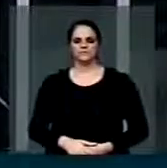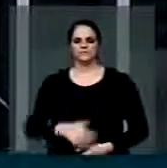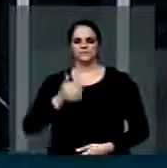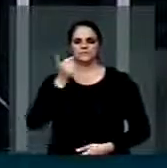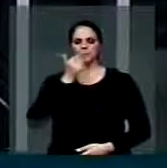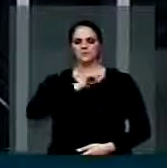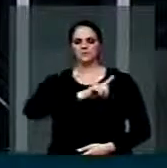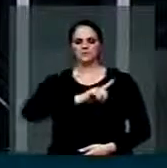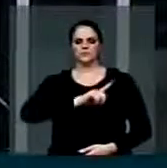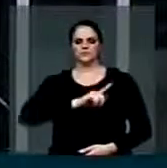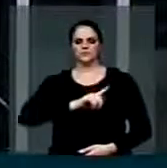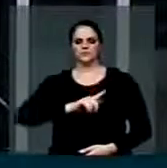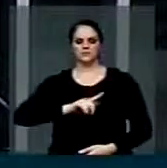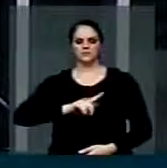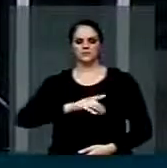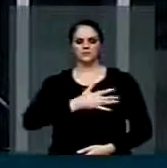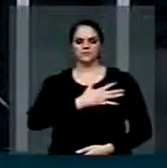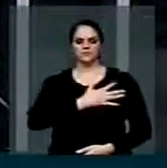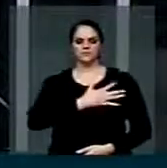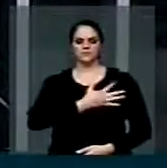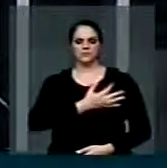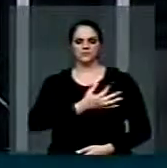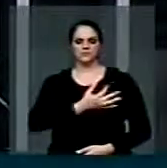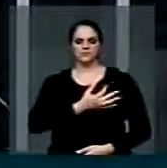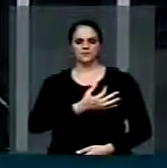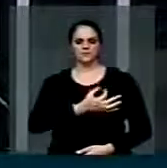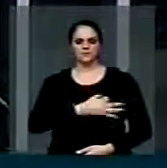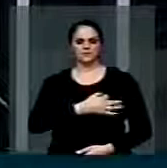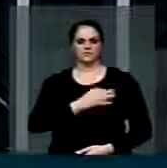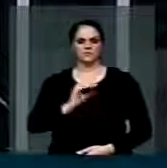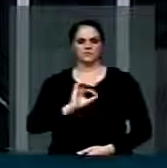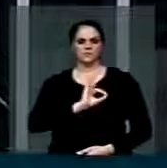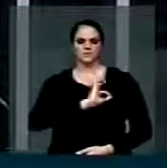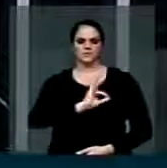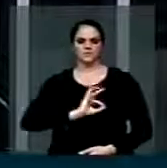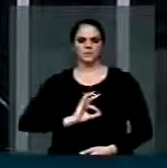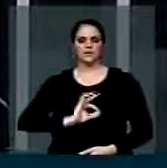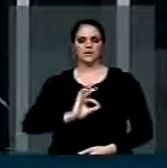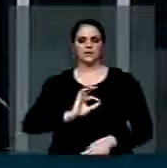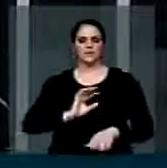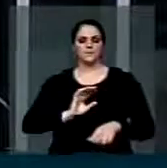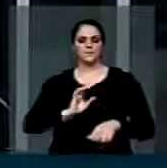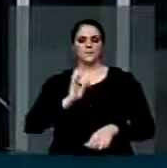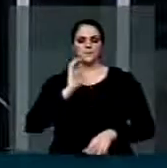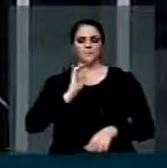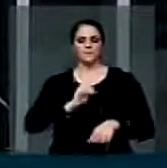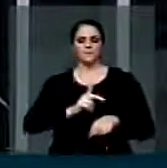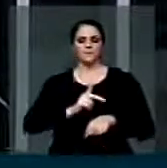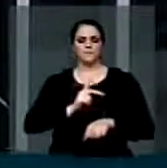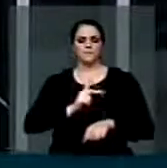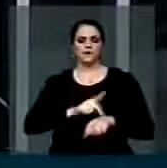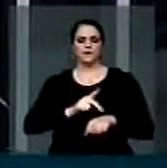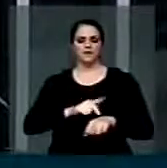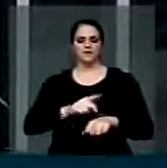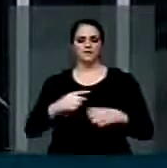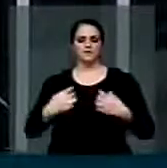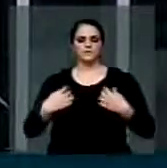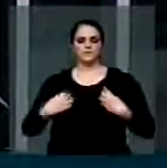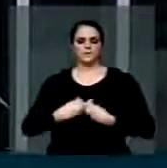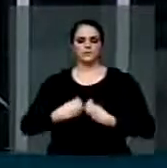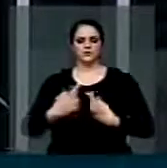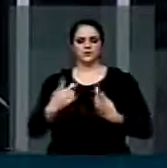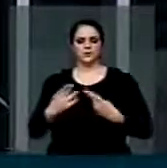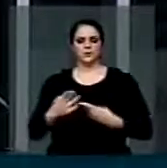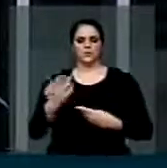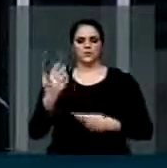medalha de prata com o mesmo terno que assinei a Constituinte, 25 anos. E se Deus quiser,